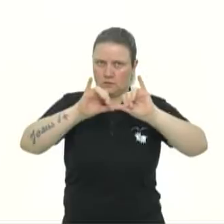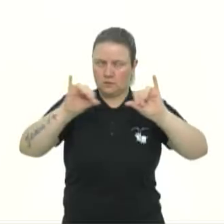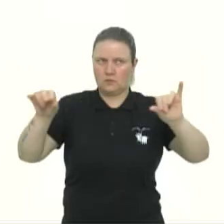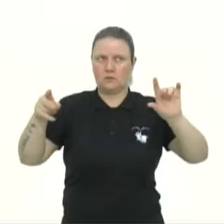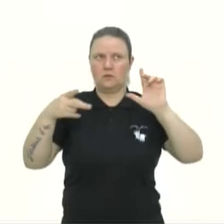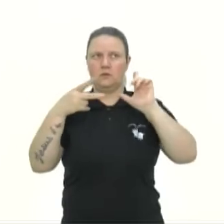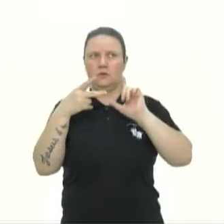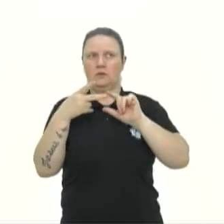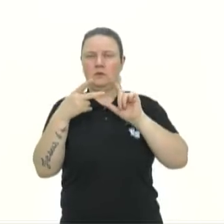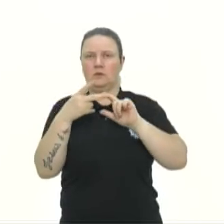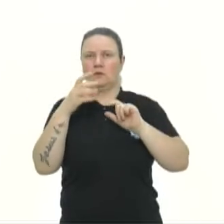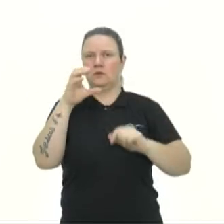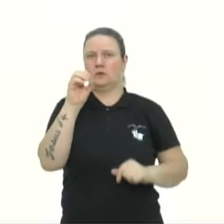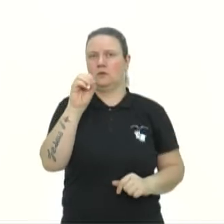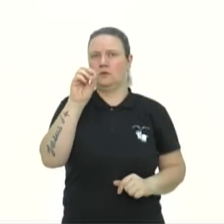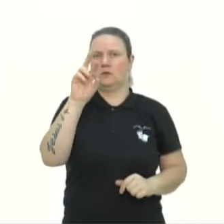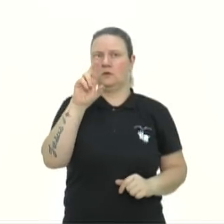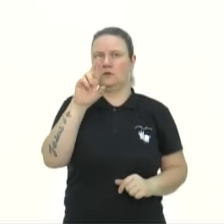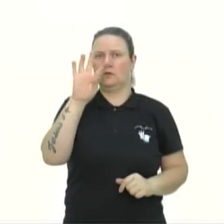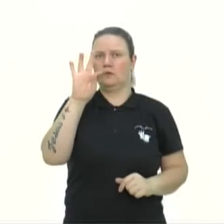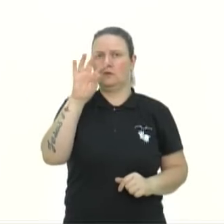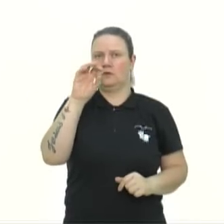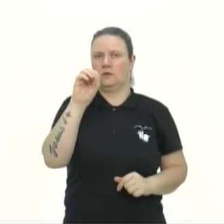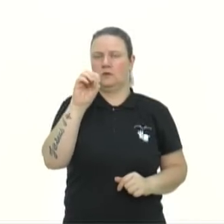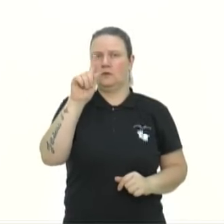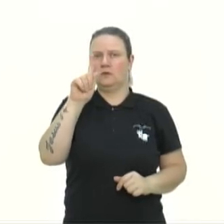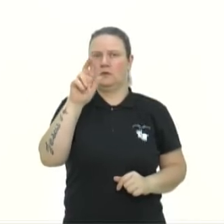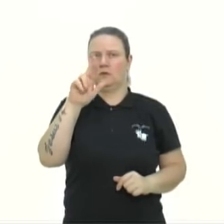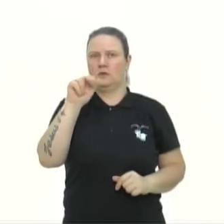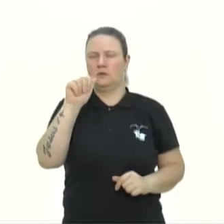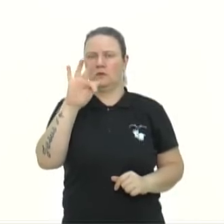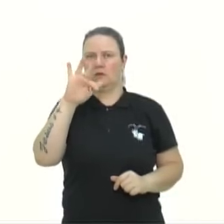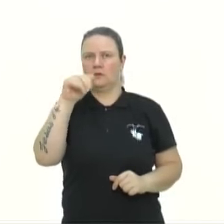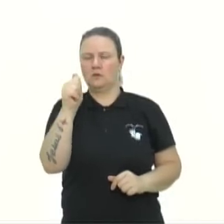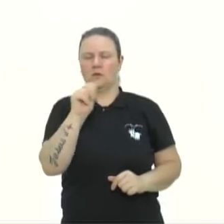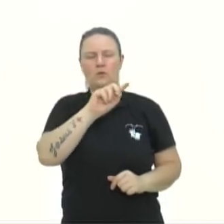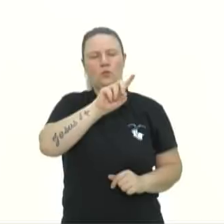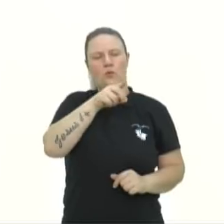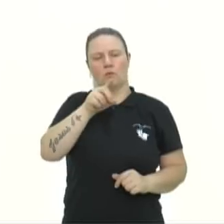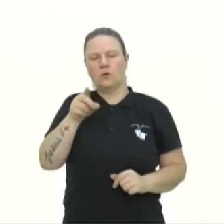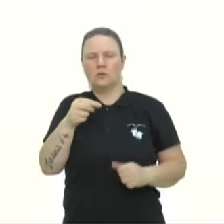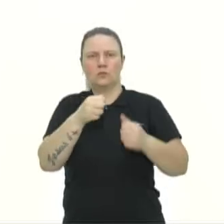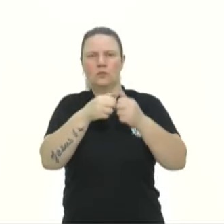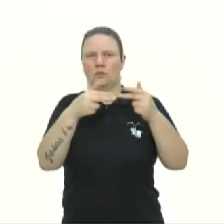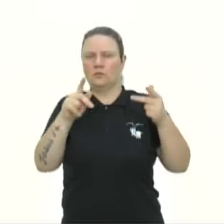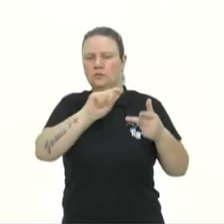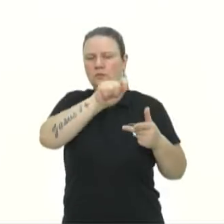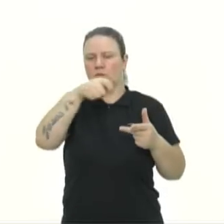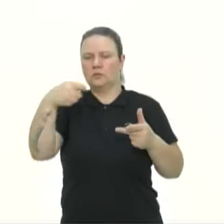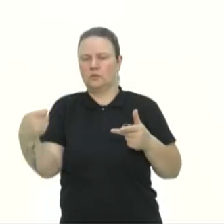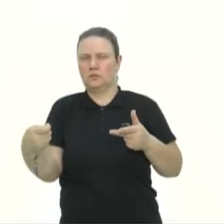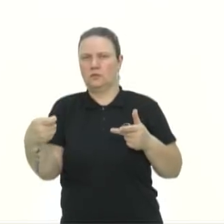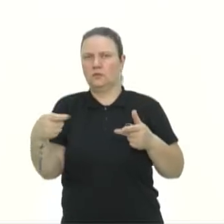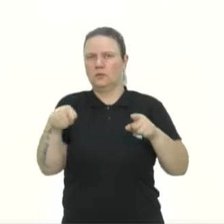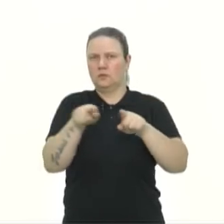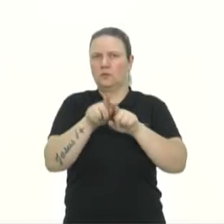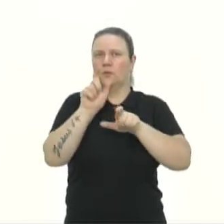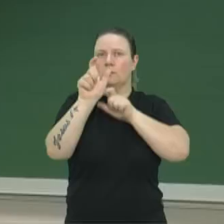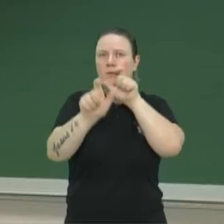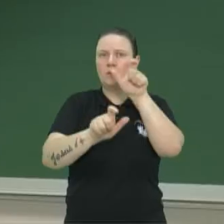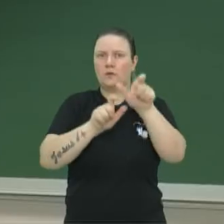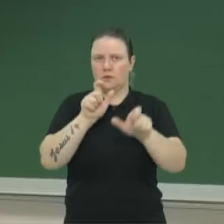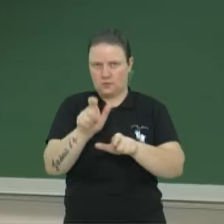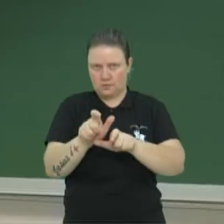notícia e a ortografia, em relação à acentuação das palavras paroxítonas